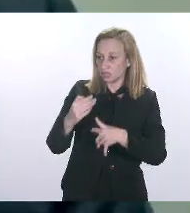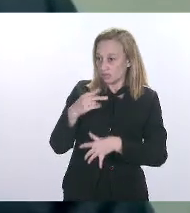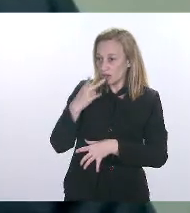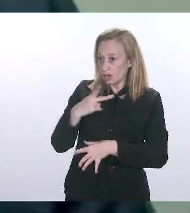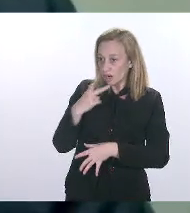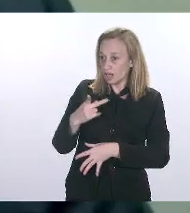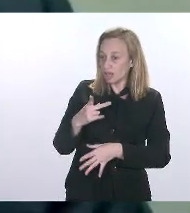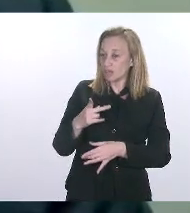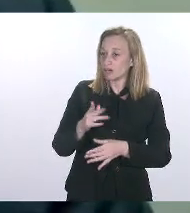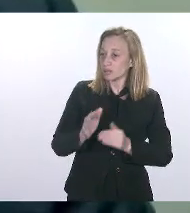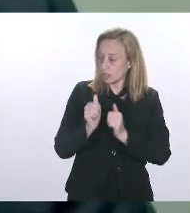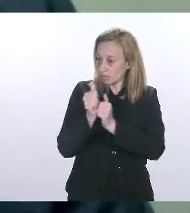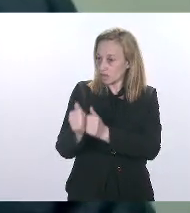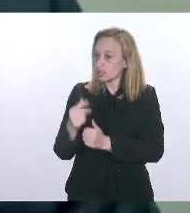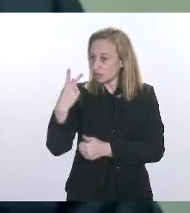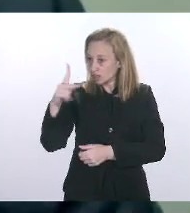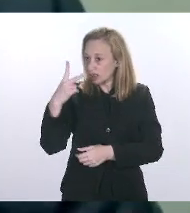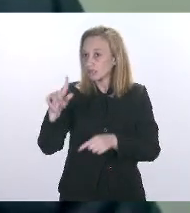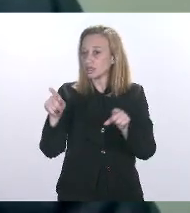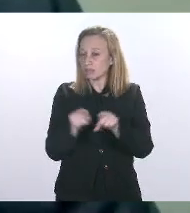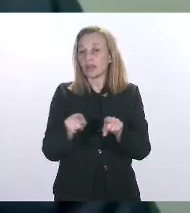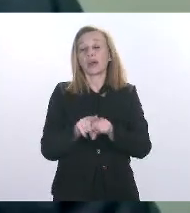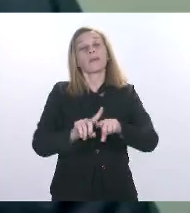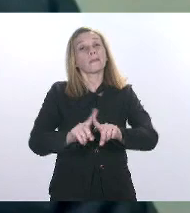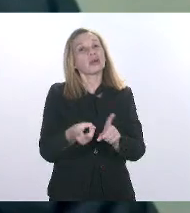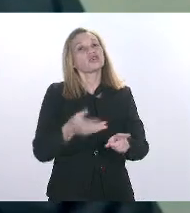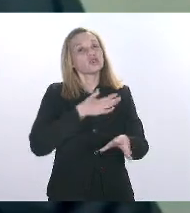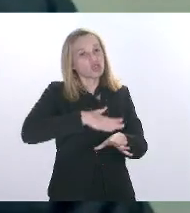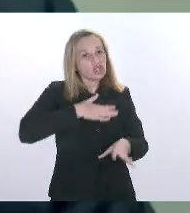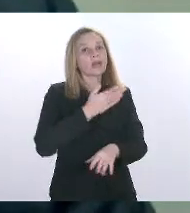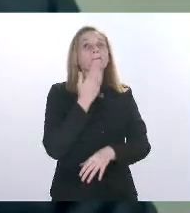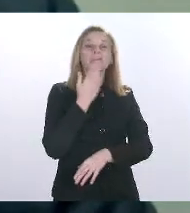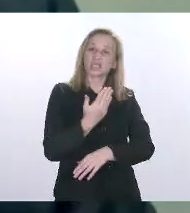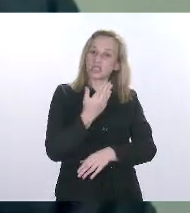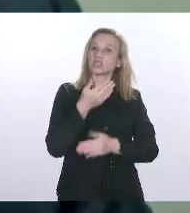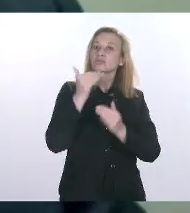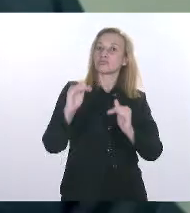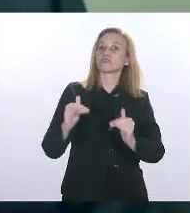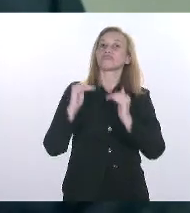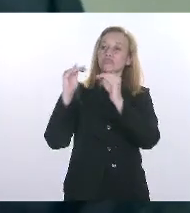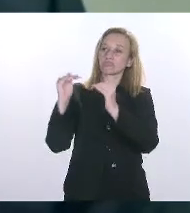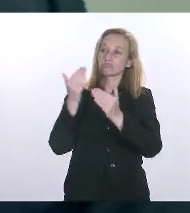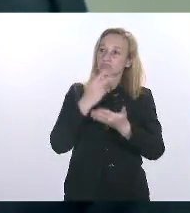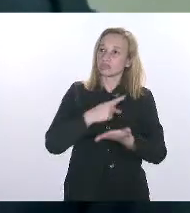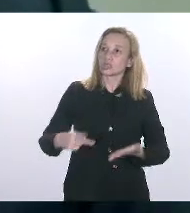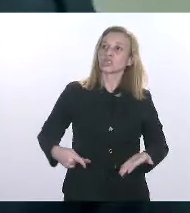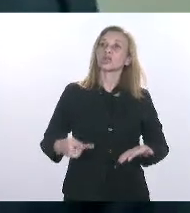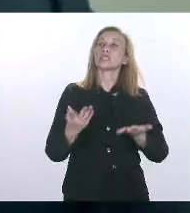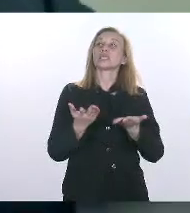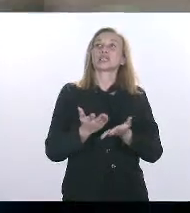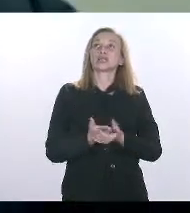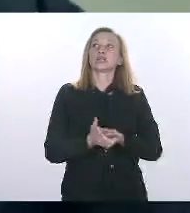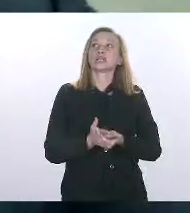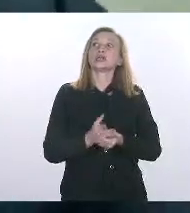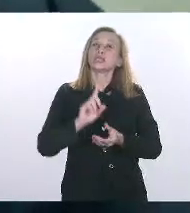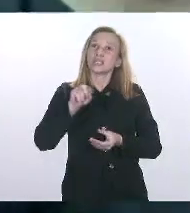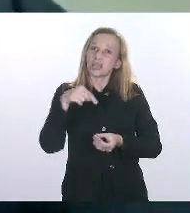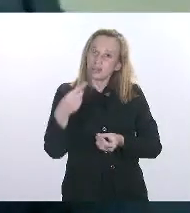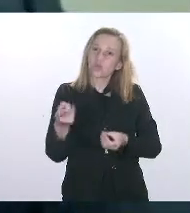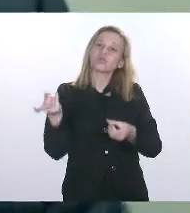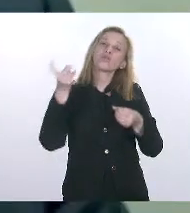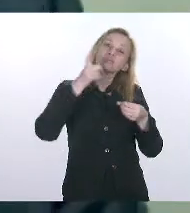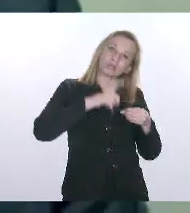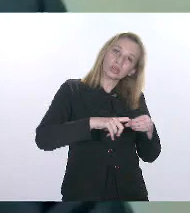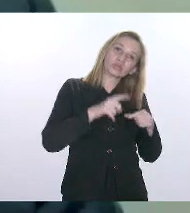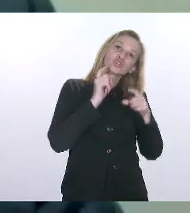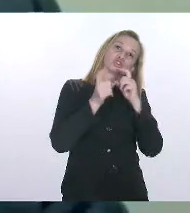essa era também o encaminhamento dele, mas eu gostaria de pedir a Vossa Excelência que baixassem diligência e depois voltaríamos